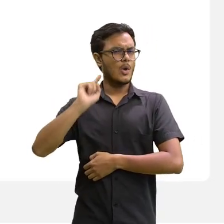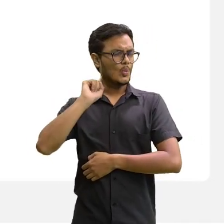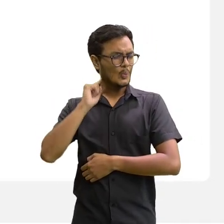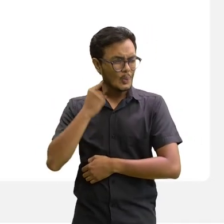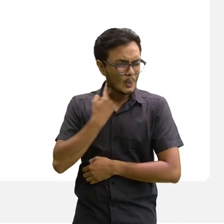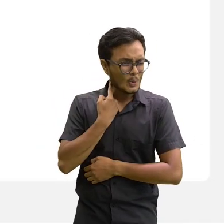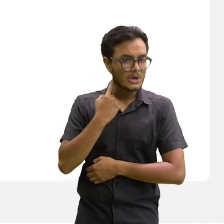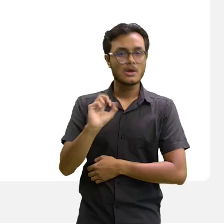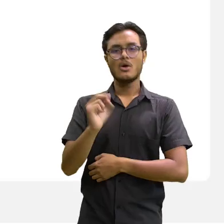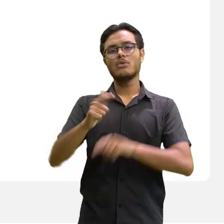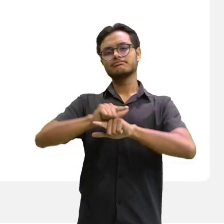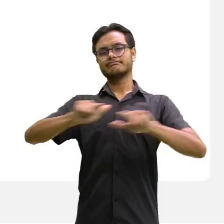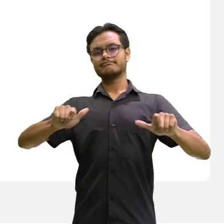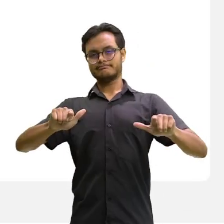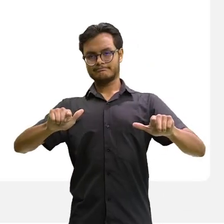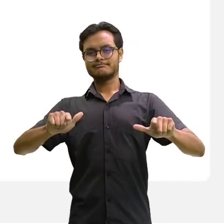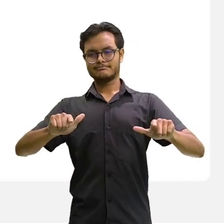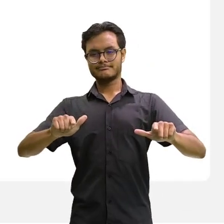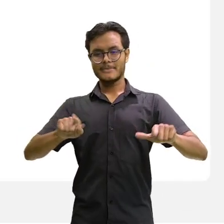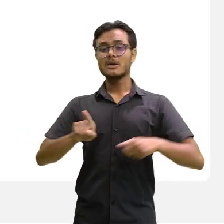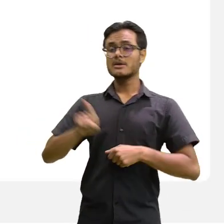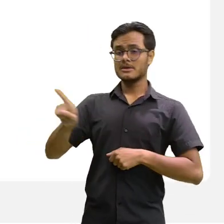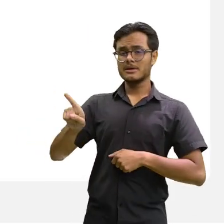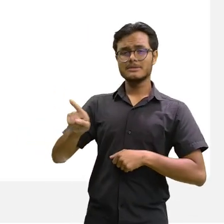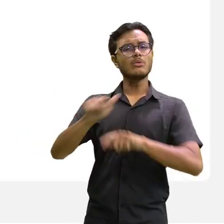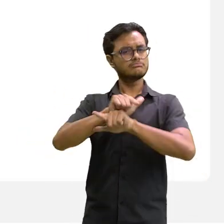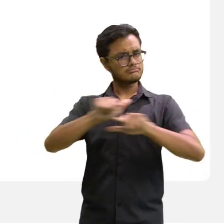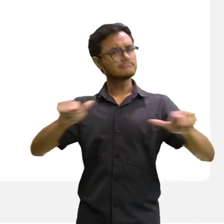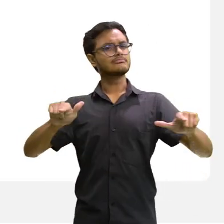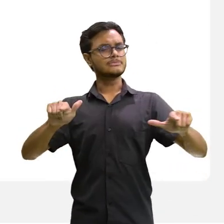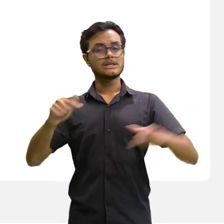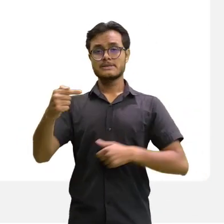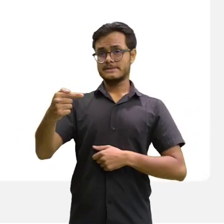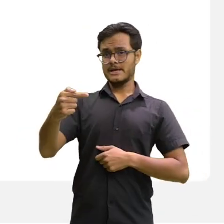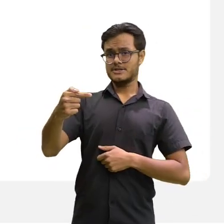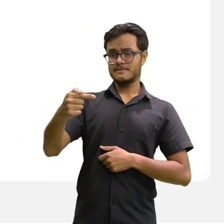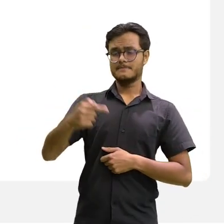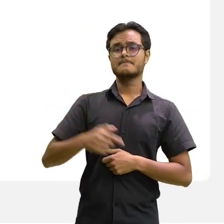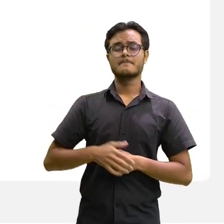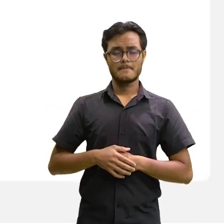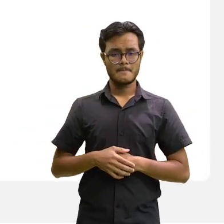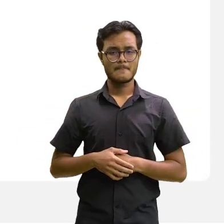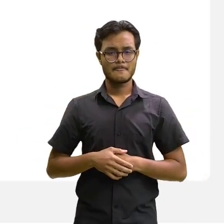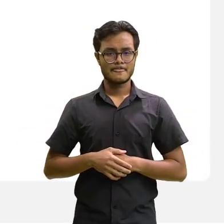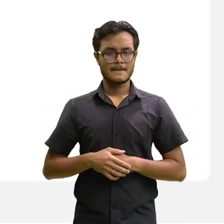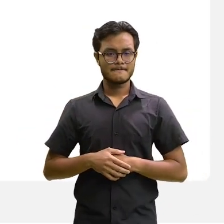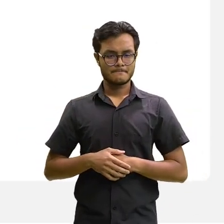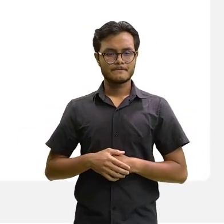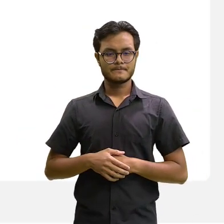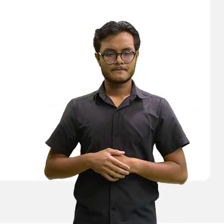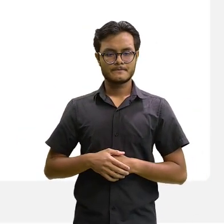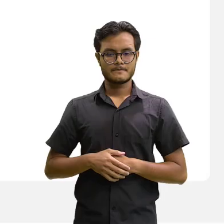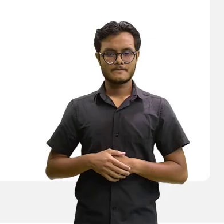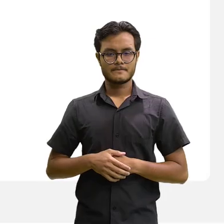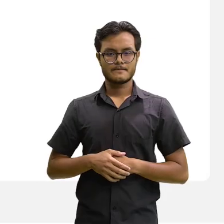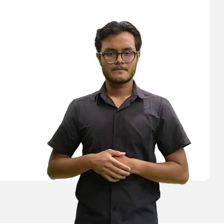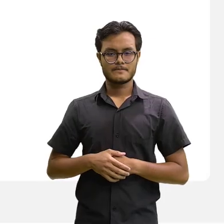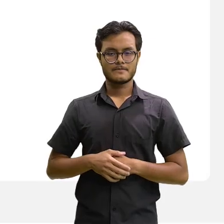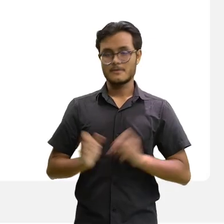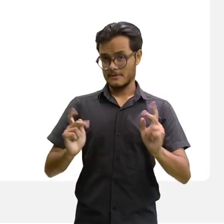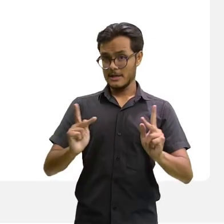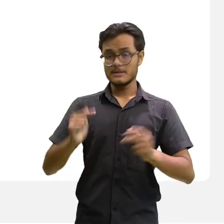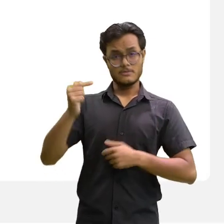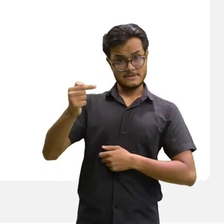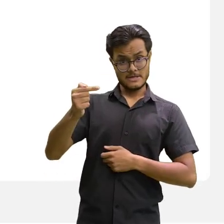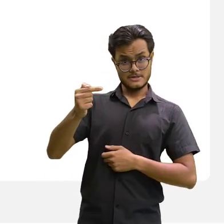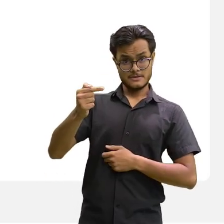pH neutro, em torno de 7. Justamente por quê? Porque a enzima, ela trabalha em pH